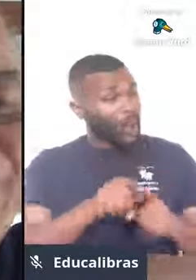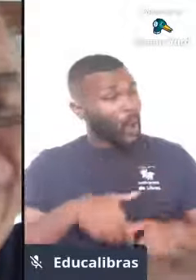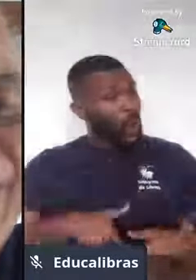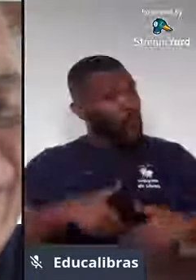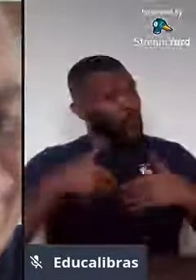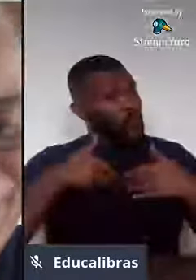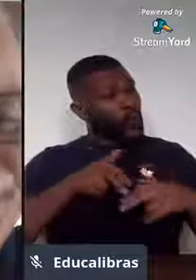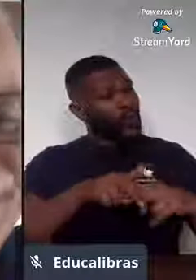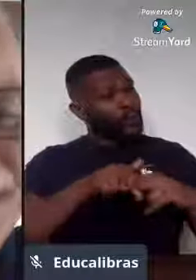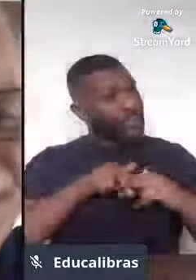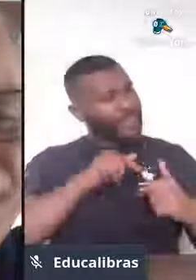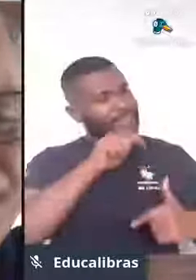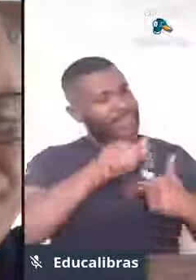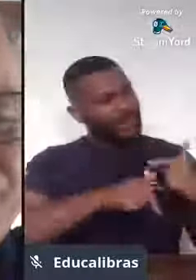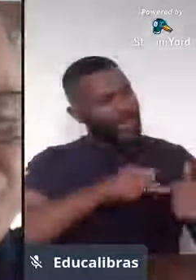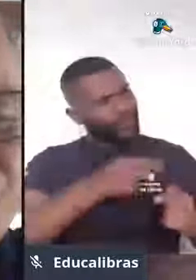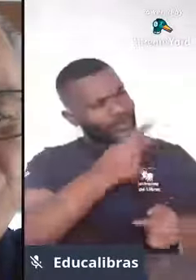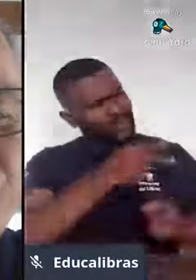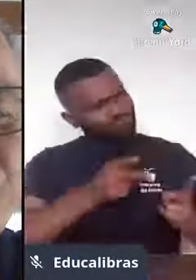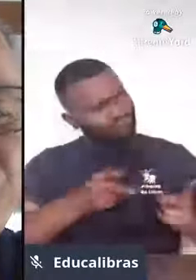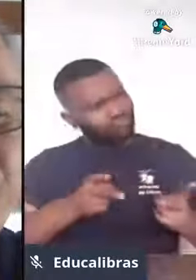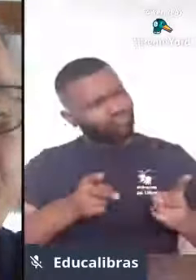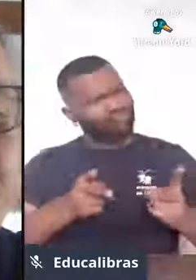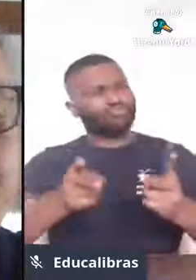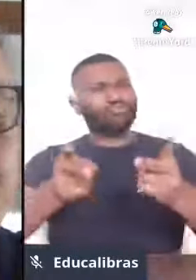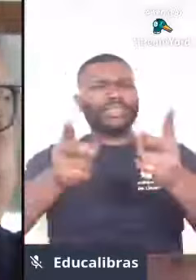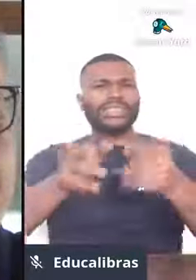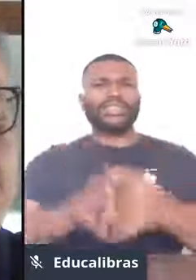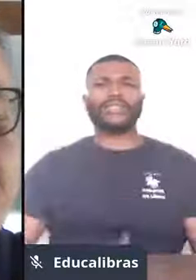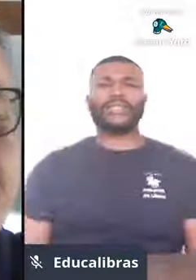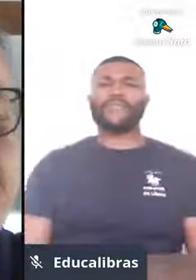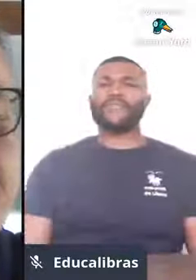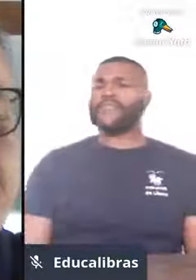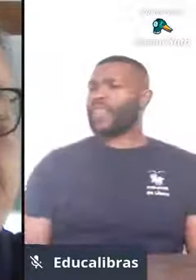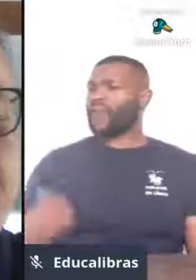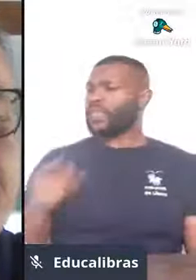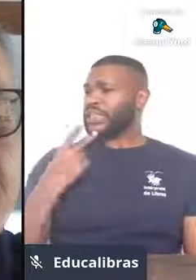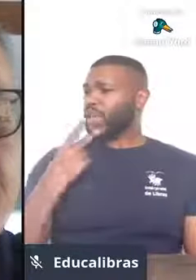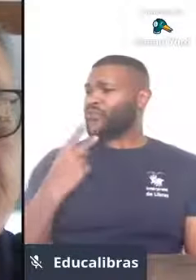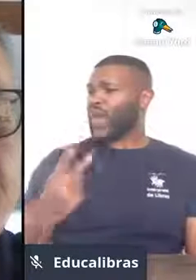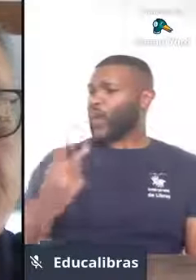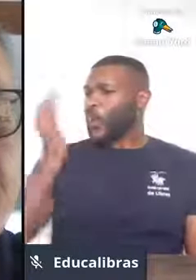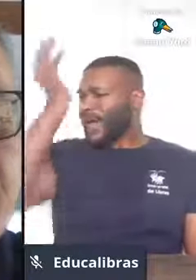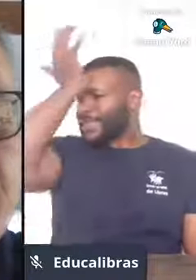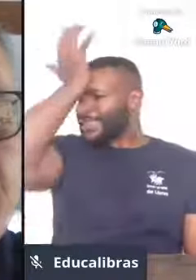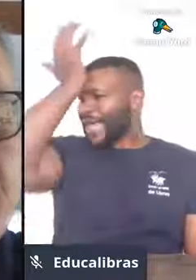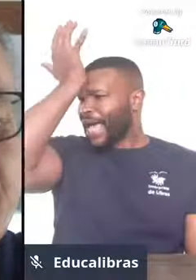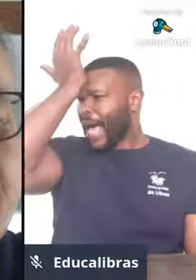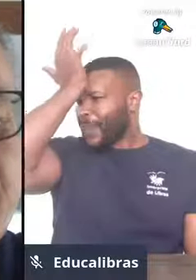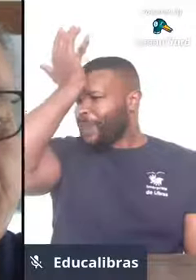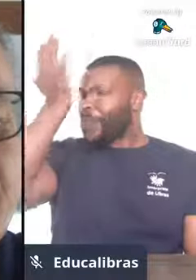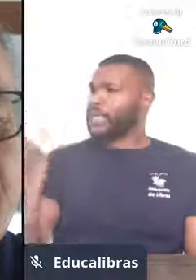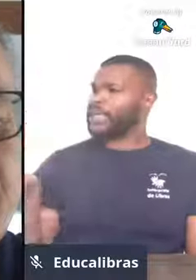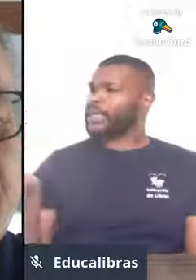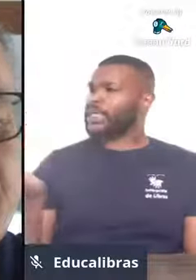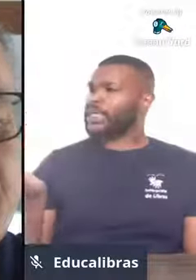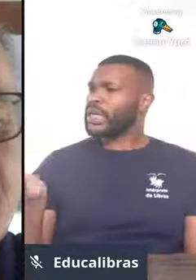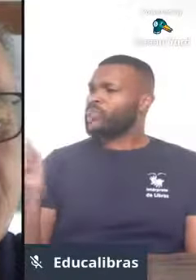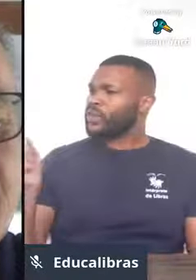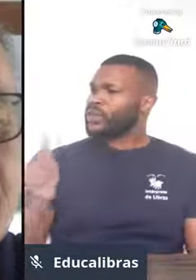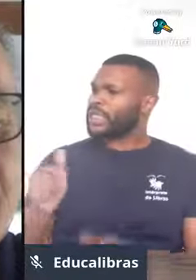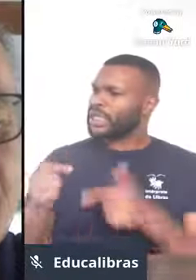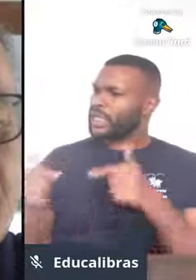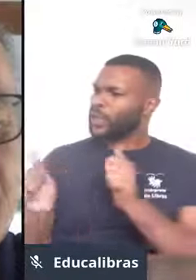você vai deixar aí. E vem cá, você não falou em nenhum momento do Kassab. Você interagiu com ele